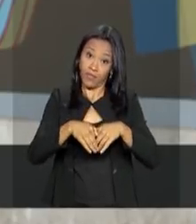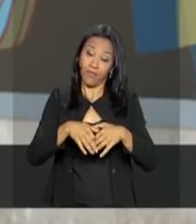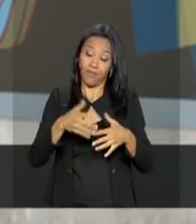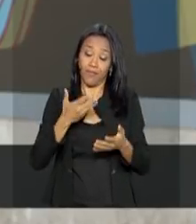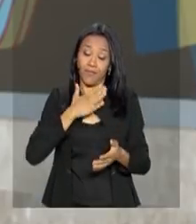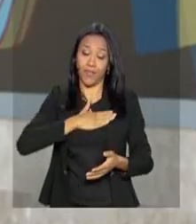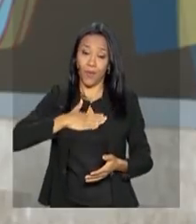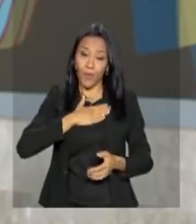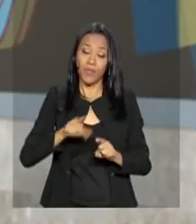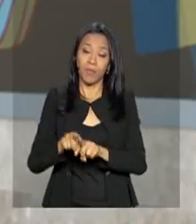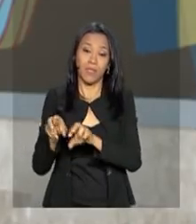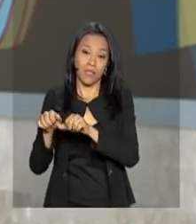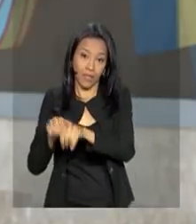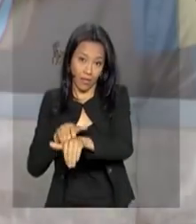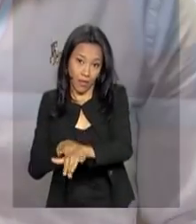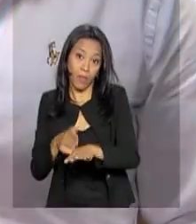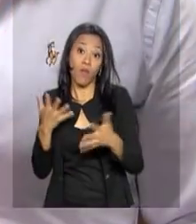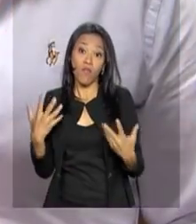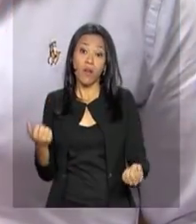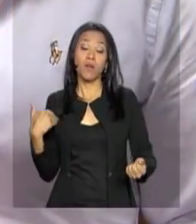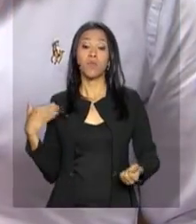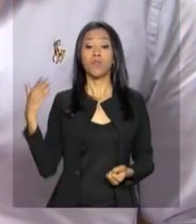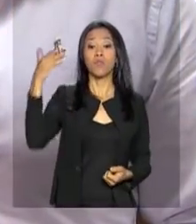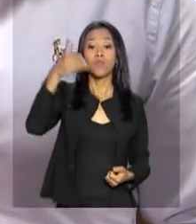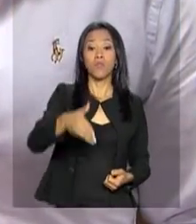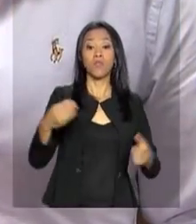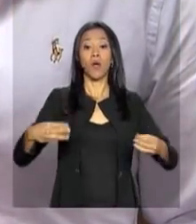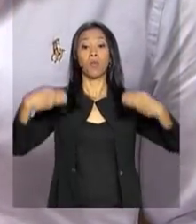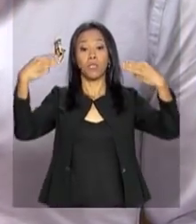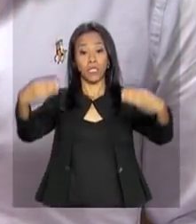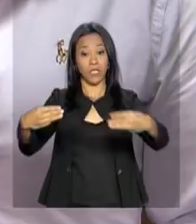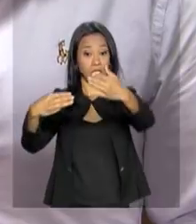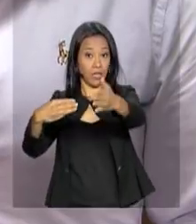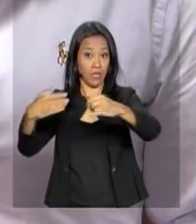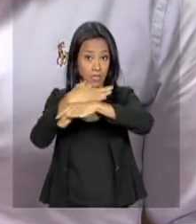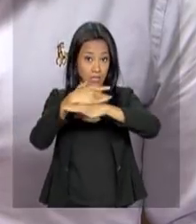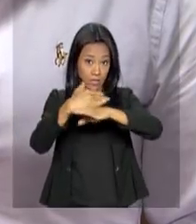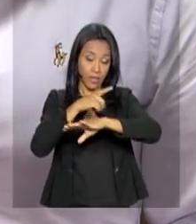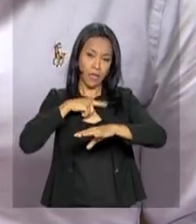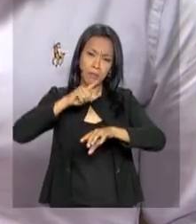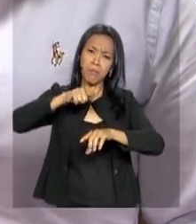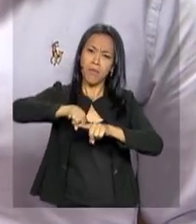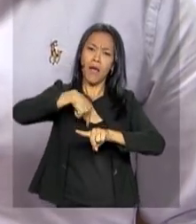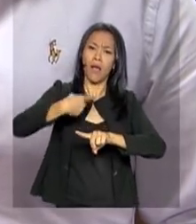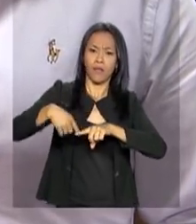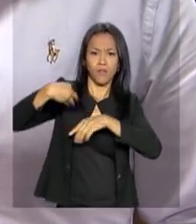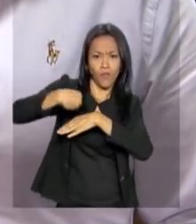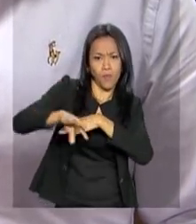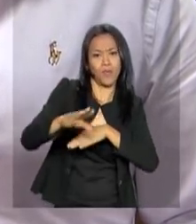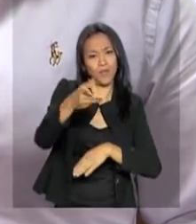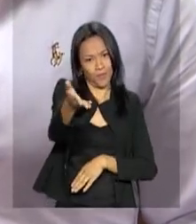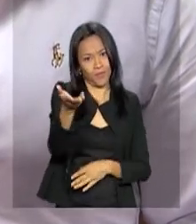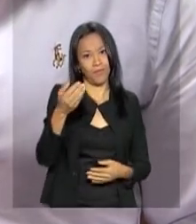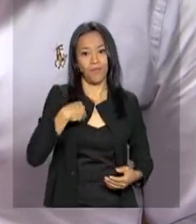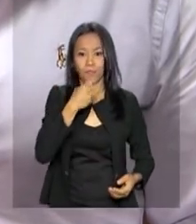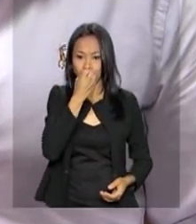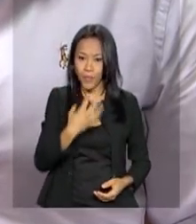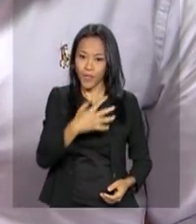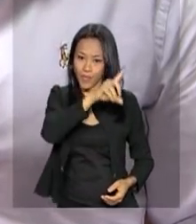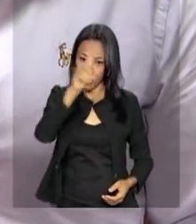ao Ministério das Cidades, onde a repórter Cleide Lopes tem outras informações. Informações do dia. Cleide, bom dia.